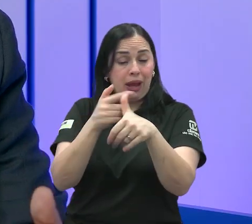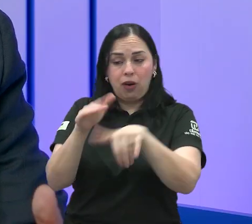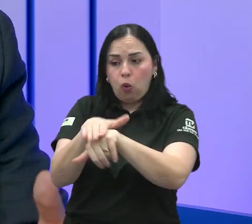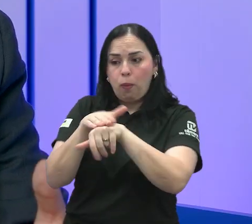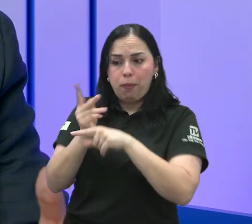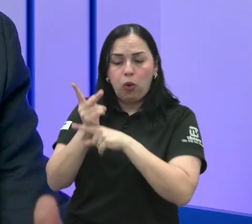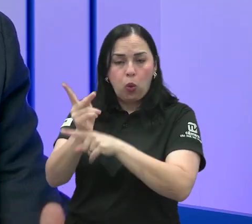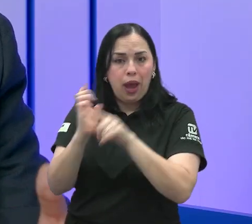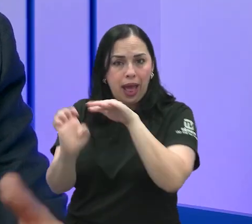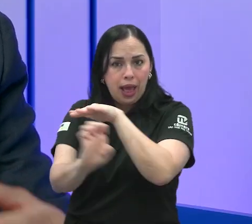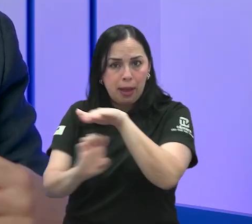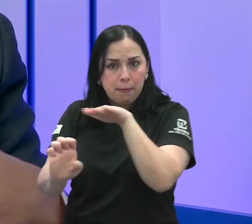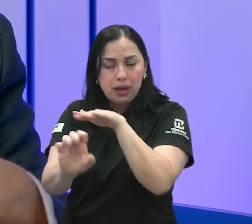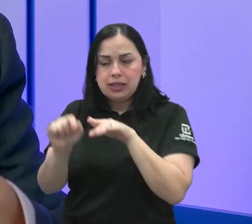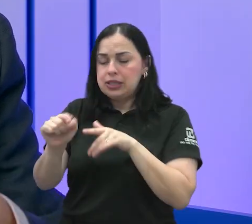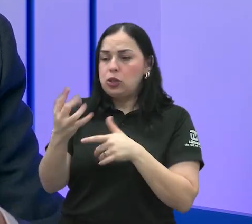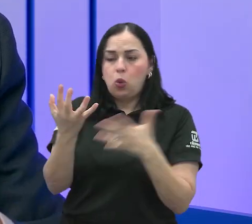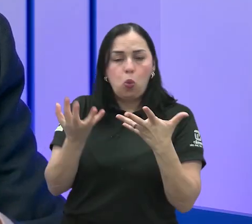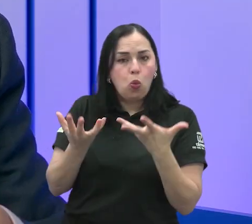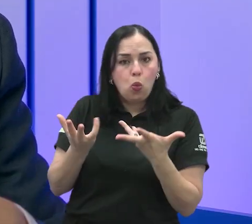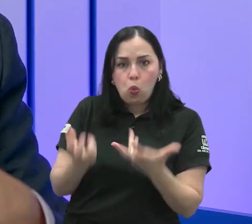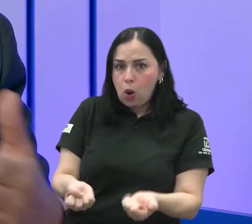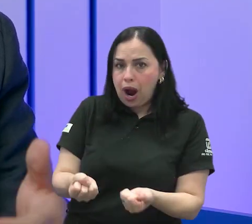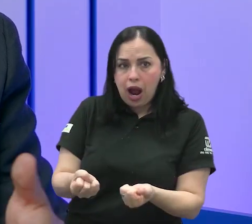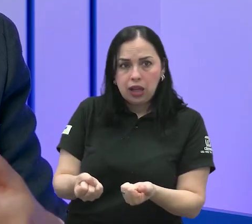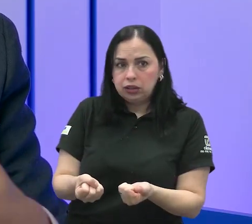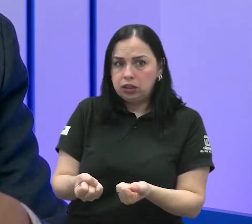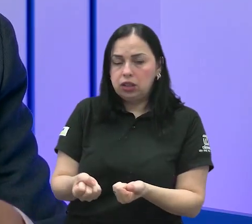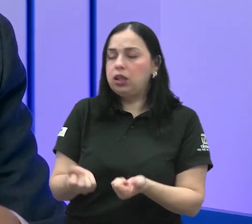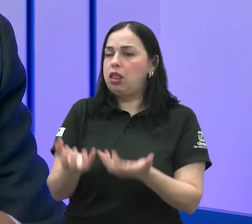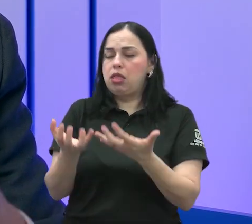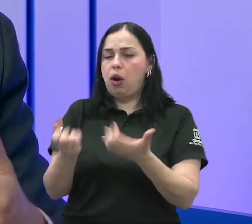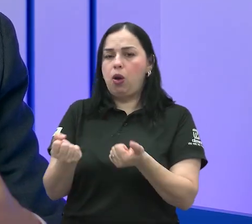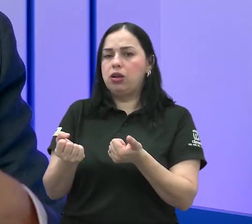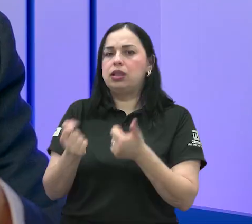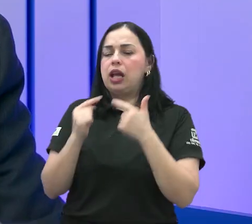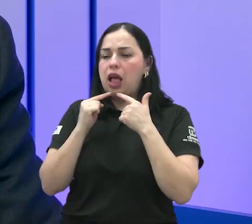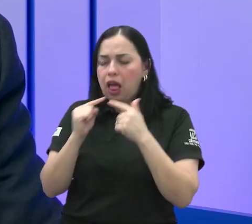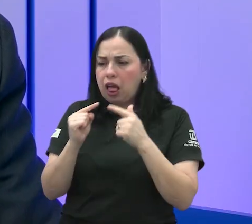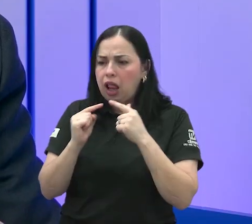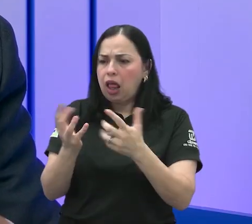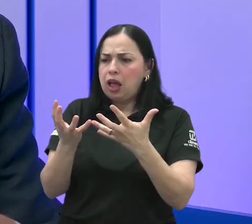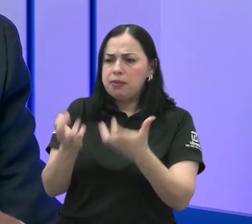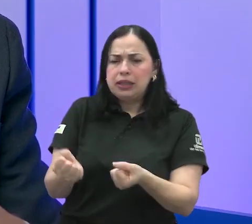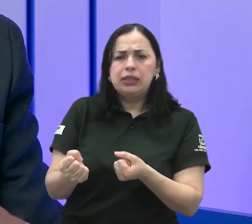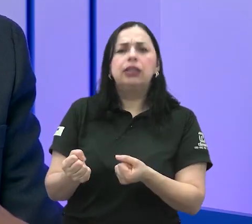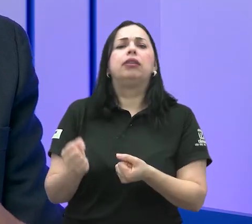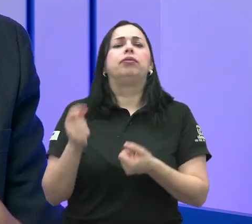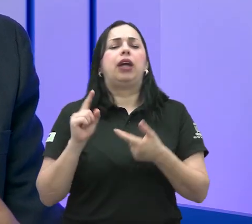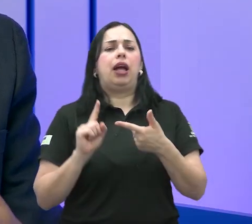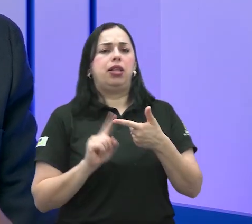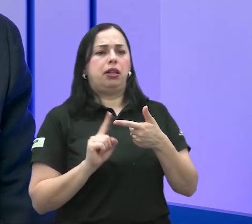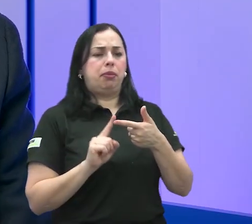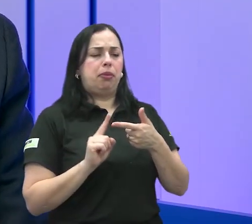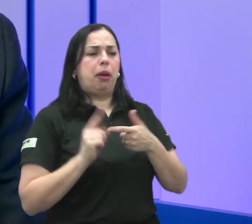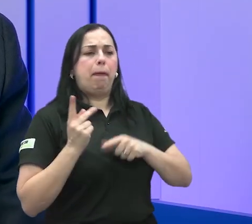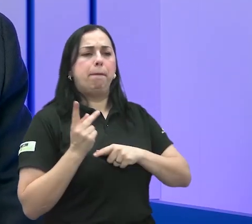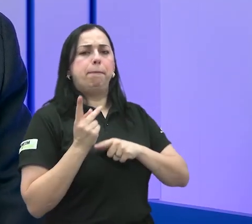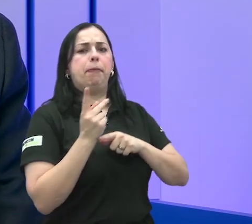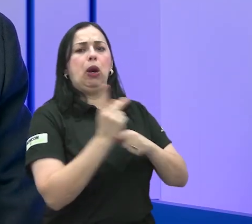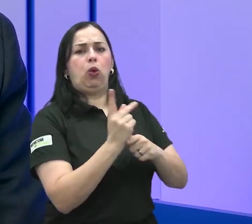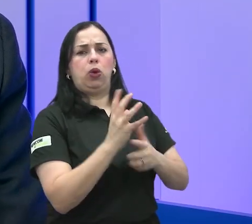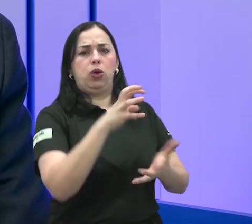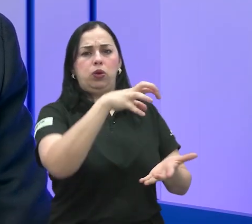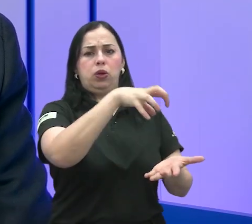diretamente com as empresas. Se elas não aceitarem a reclamação, o consumidor entender que tem razão, aí ele busca esses órgãos